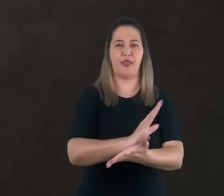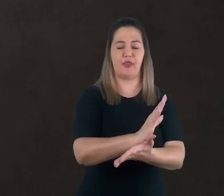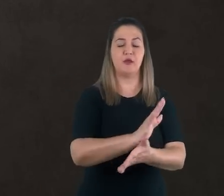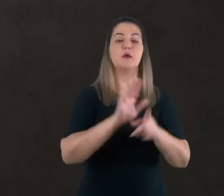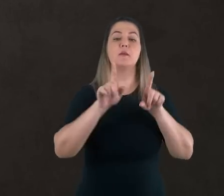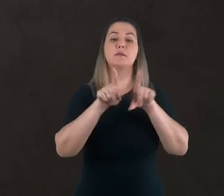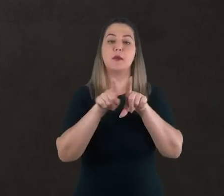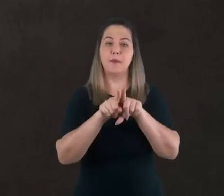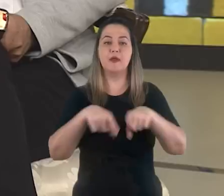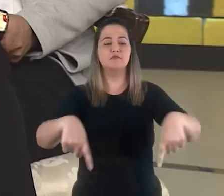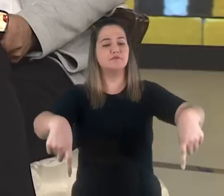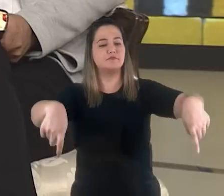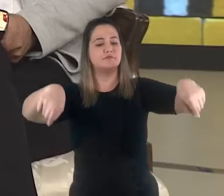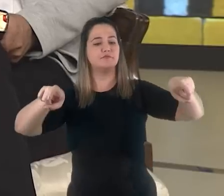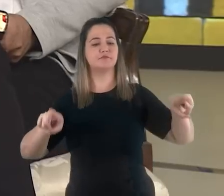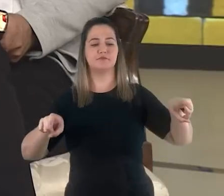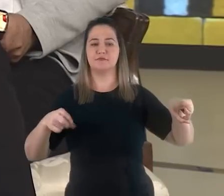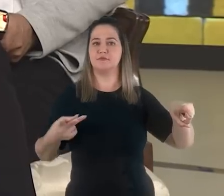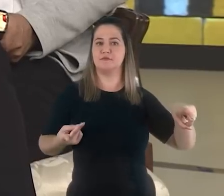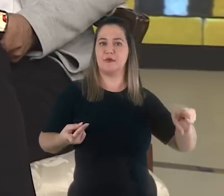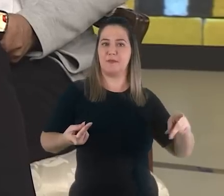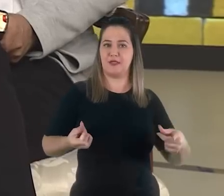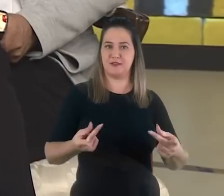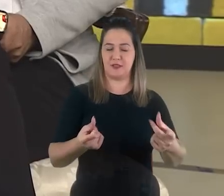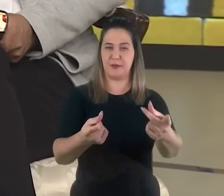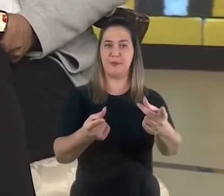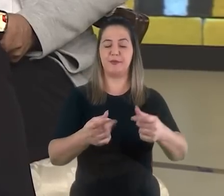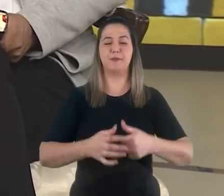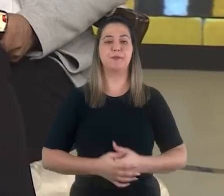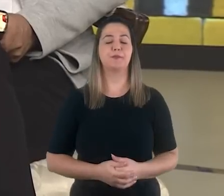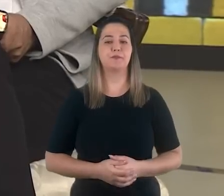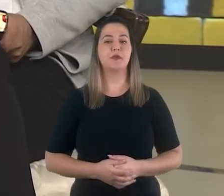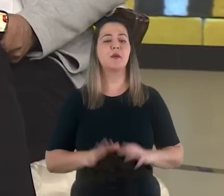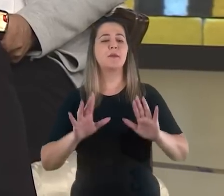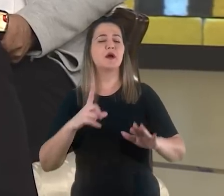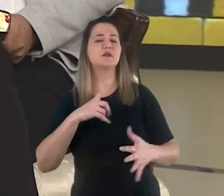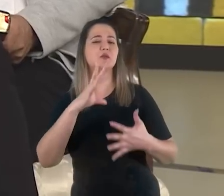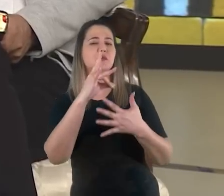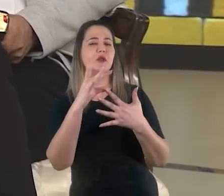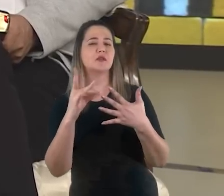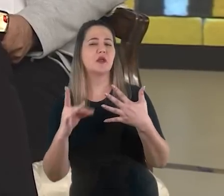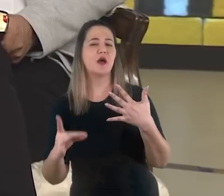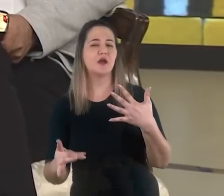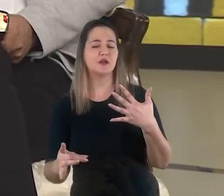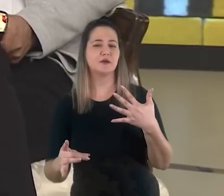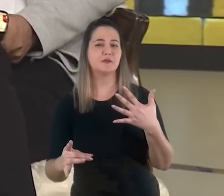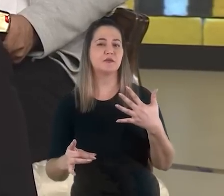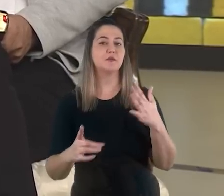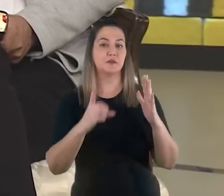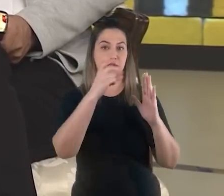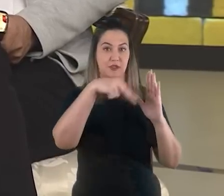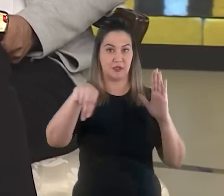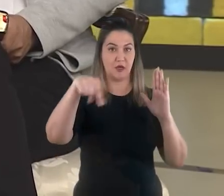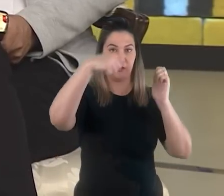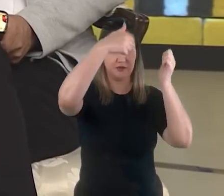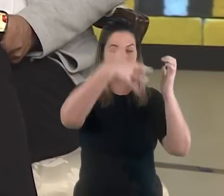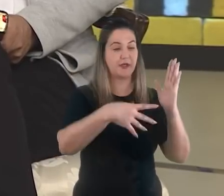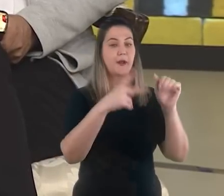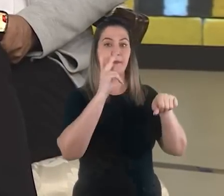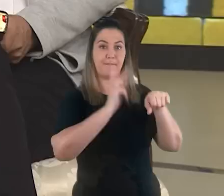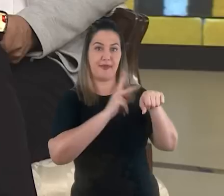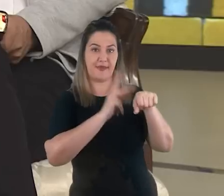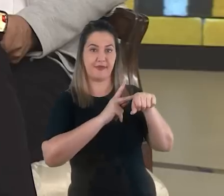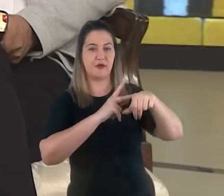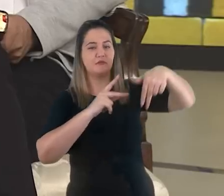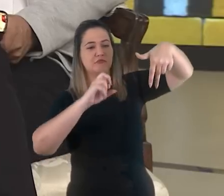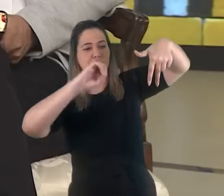Mas note alguns detalhes importantes desse quadro simbólico de Daniel. Aquela pedra que Nabucodonosor viu no sonho,